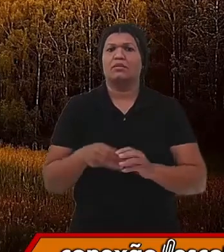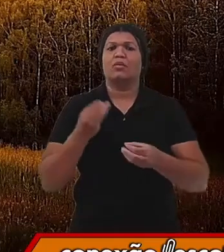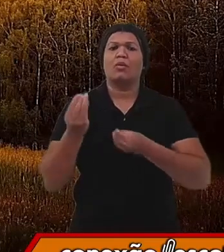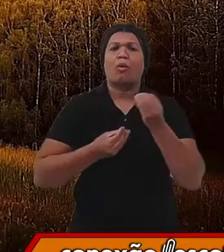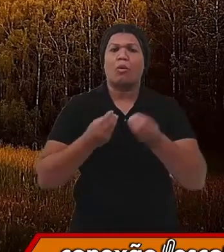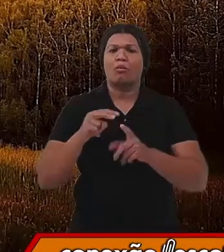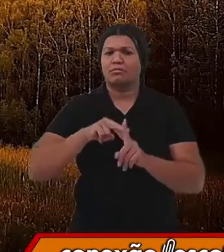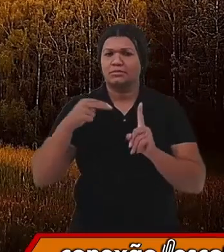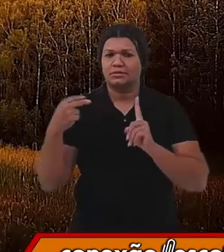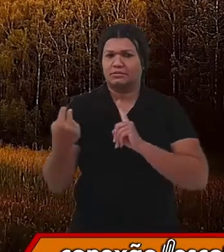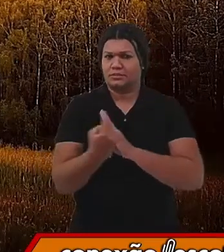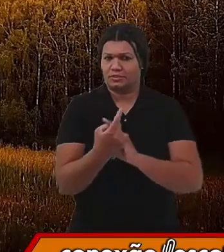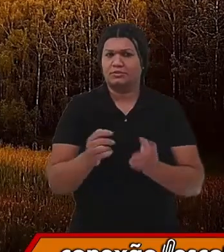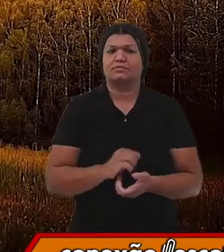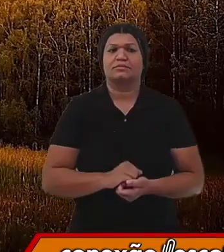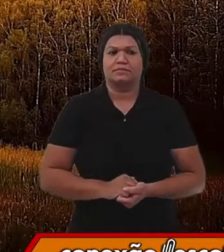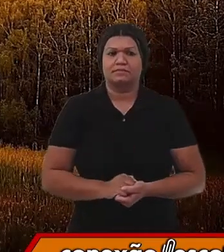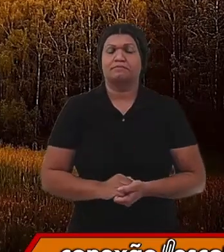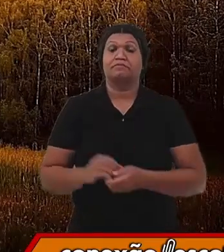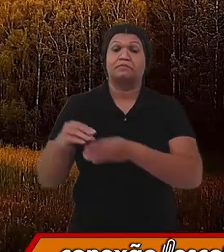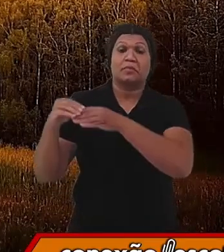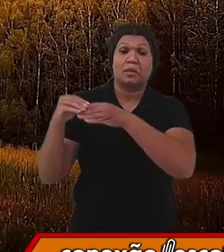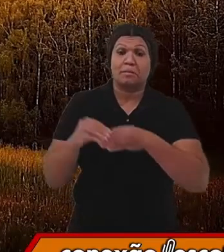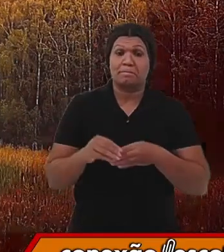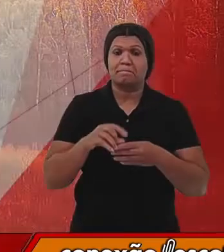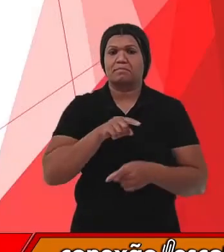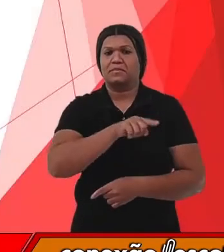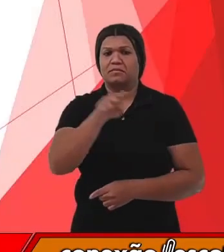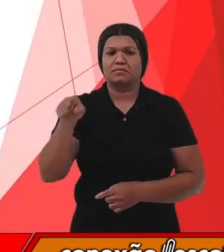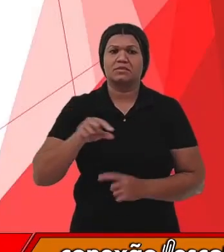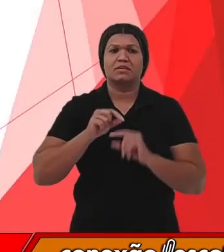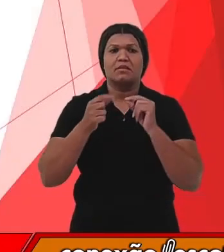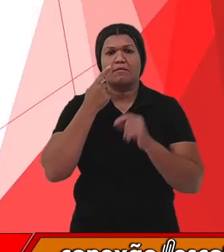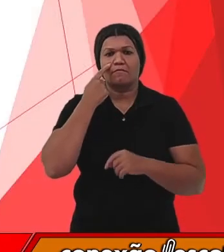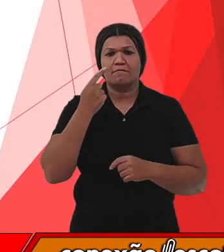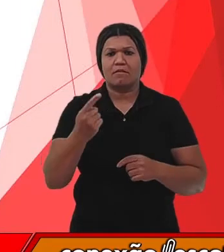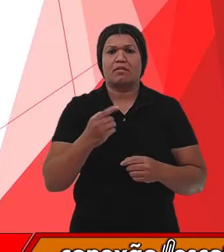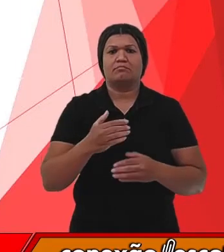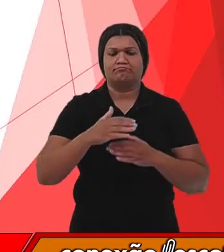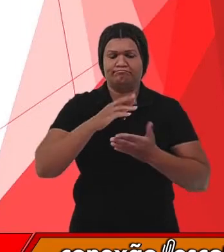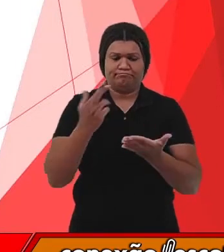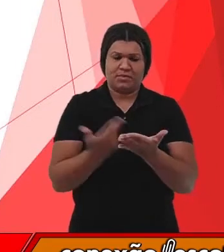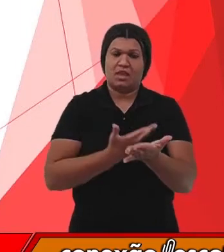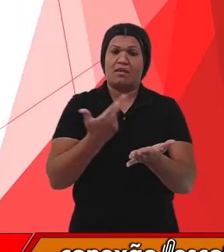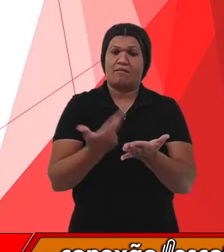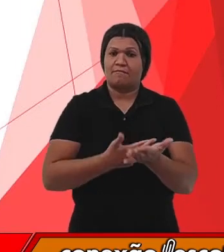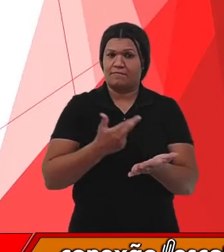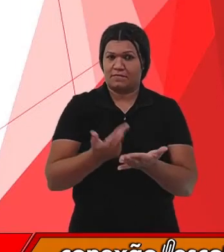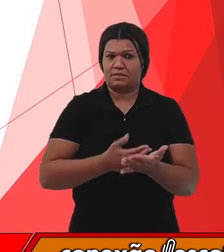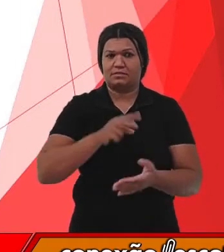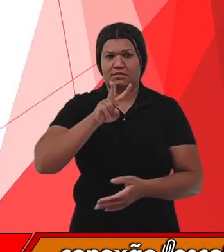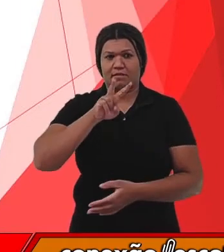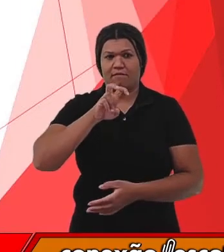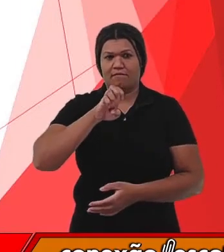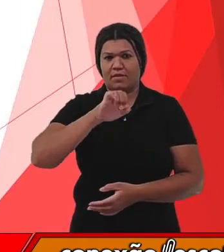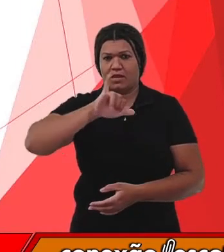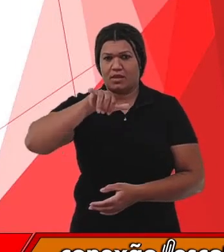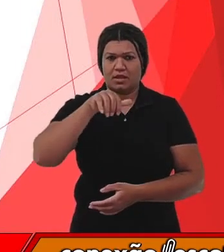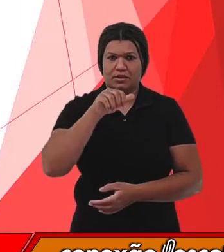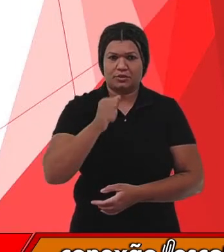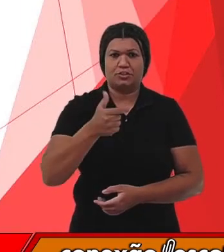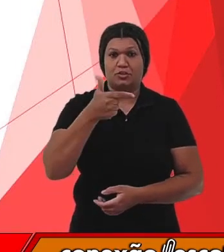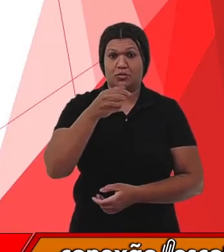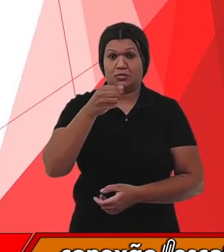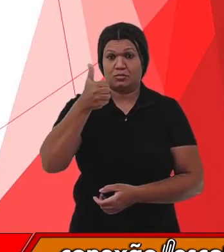perspectiva. Trouxe para vocês a capa da revista Veja de 2017, onde